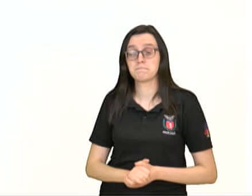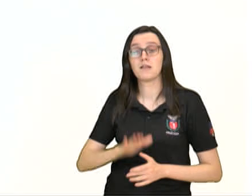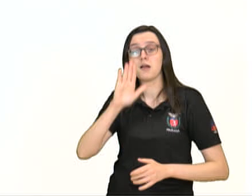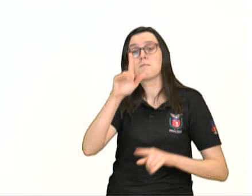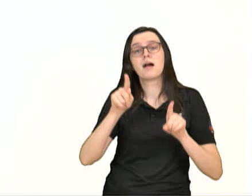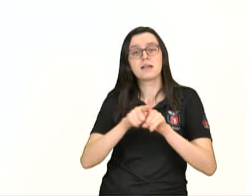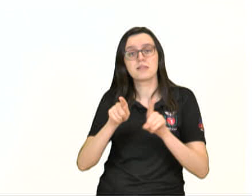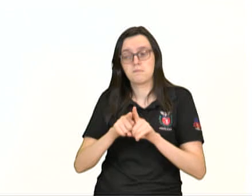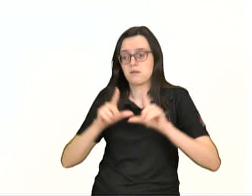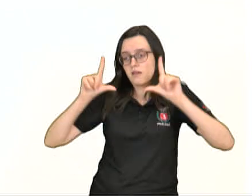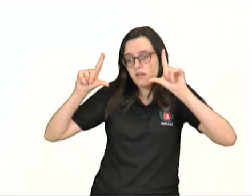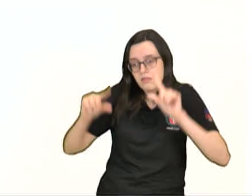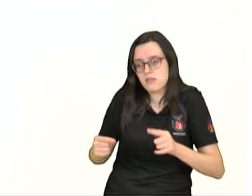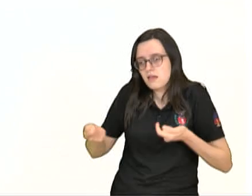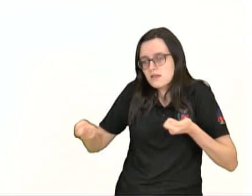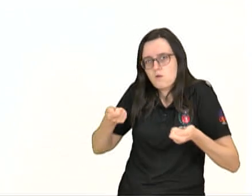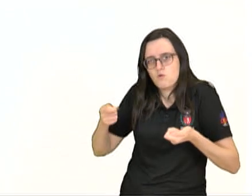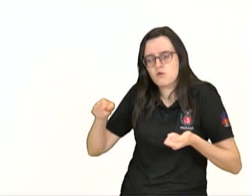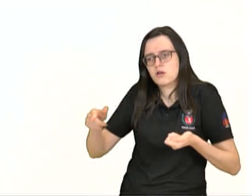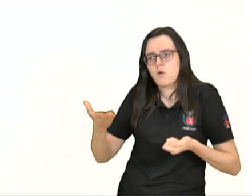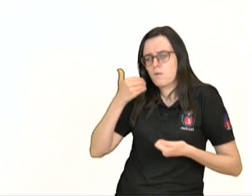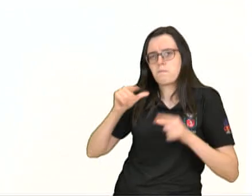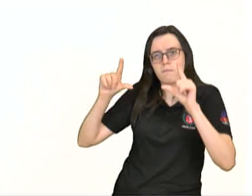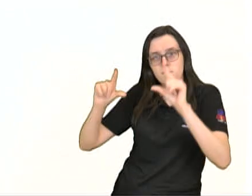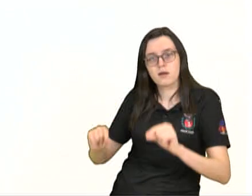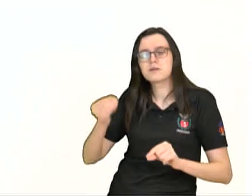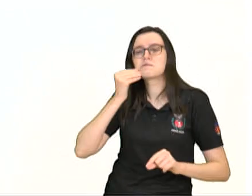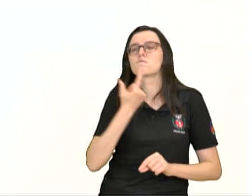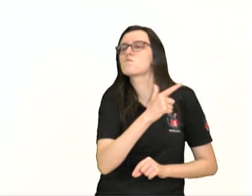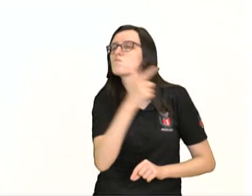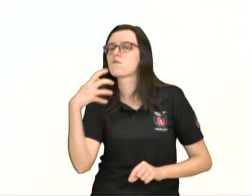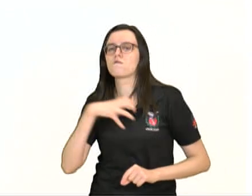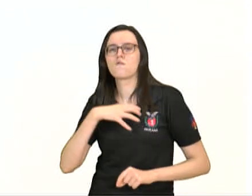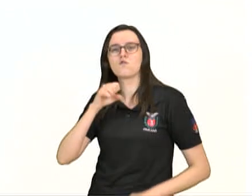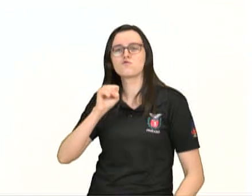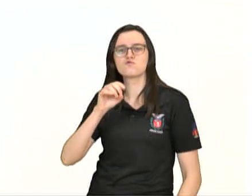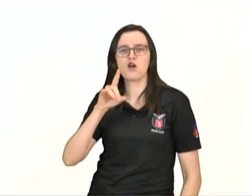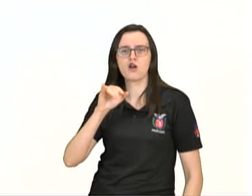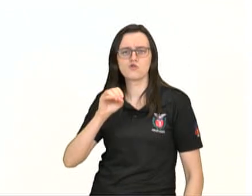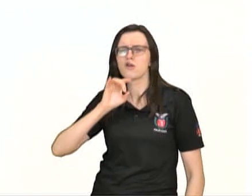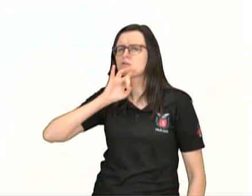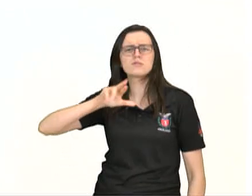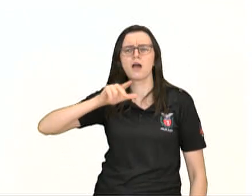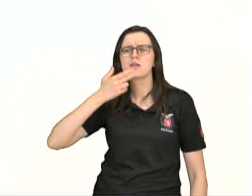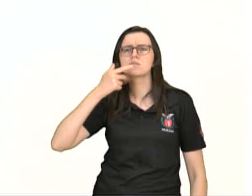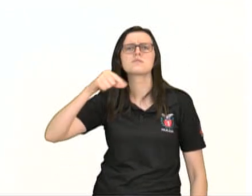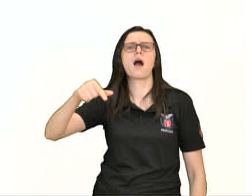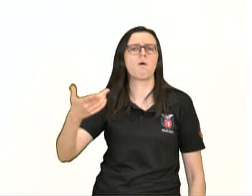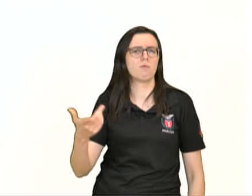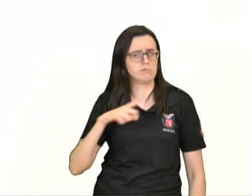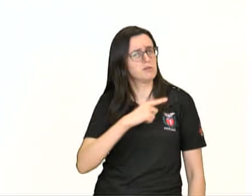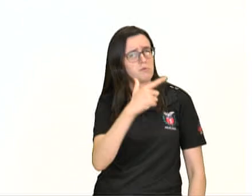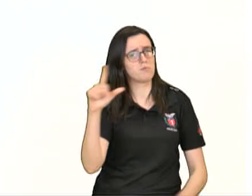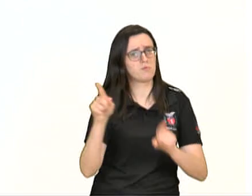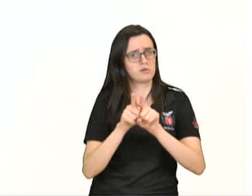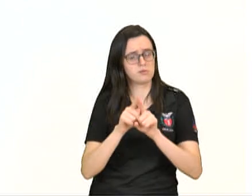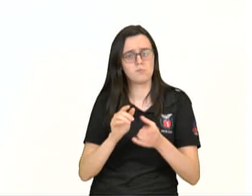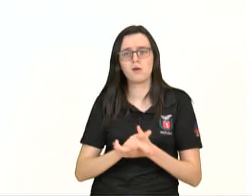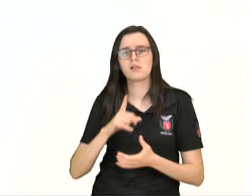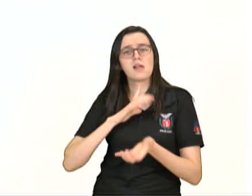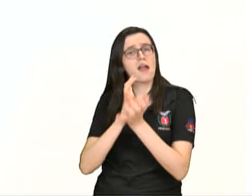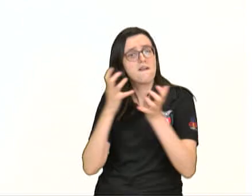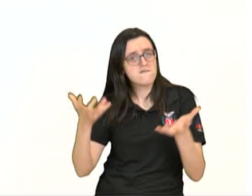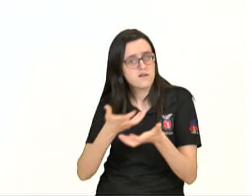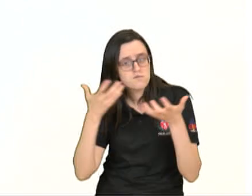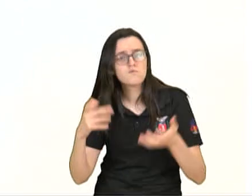Além de reduzir o consumo de sal de cozinha, deve-se buscar outras fontes de sódio, não apenas no sal, ok? Tem